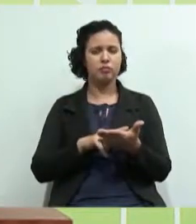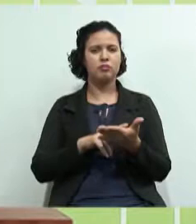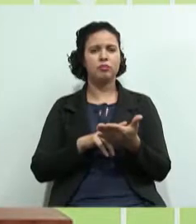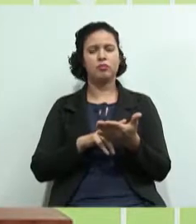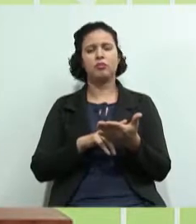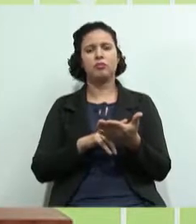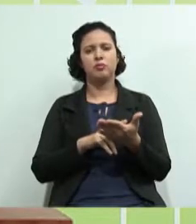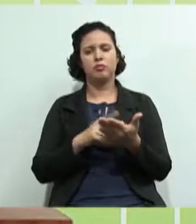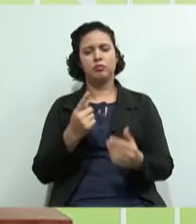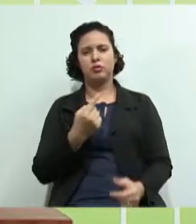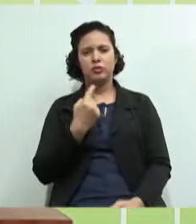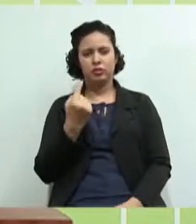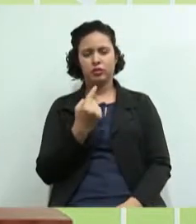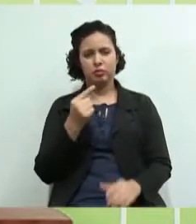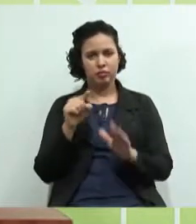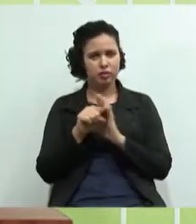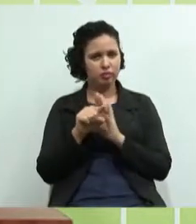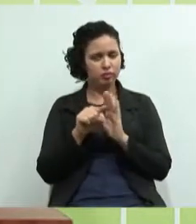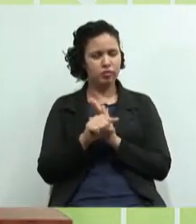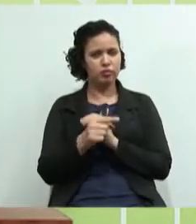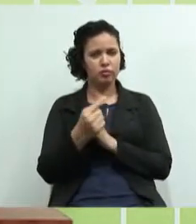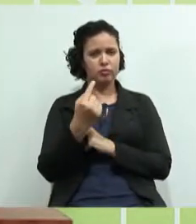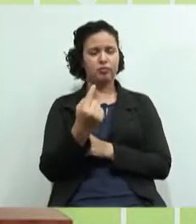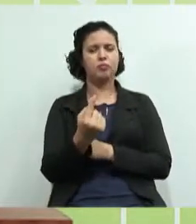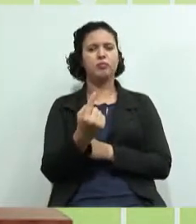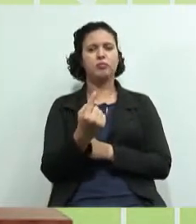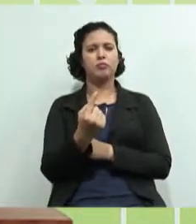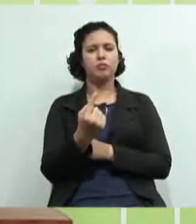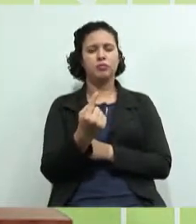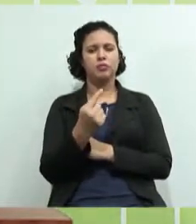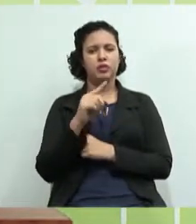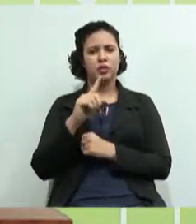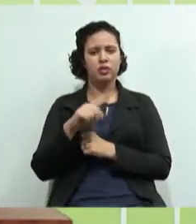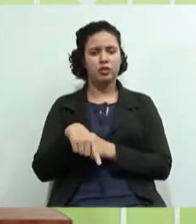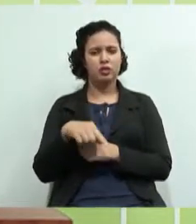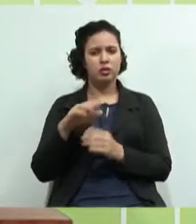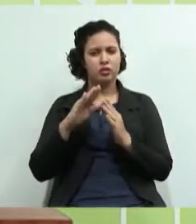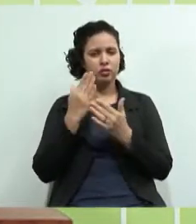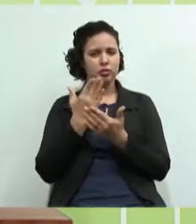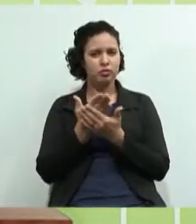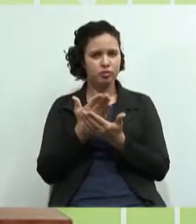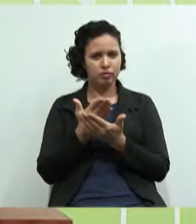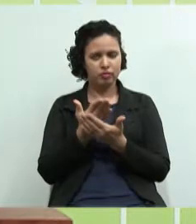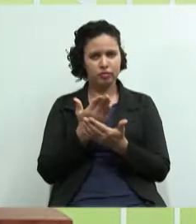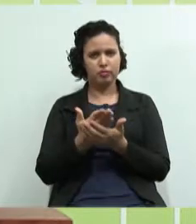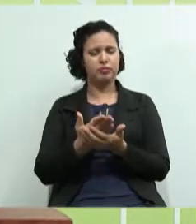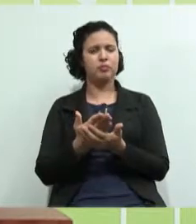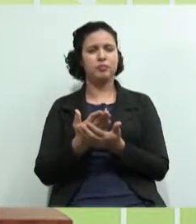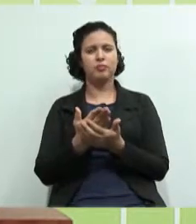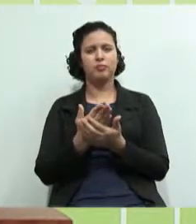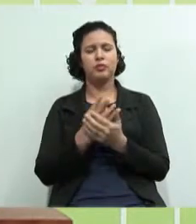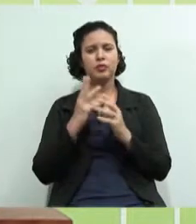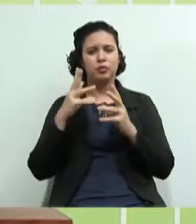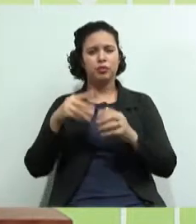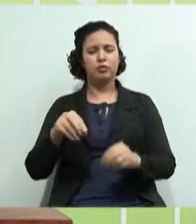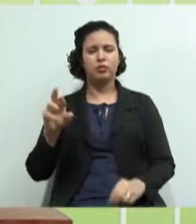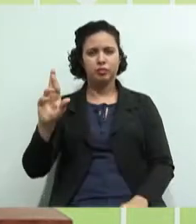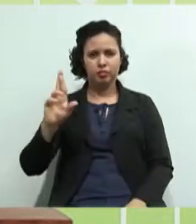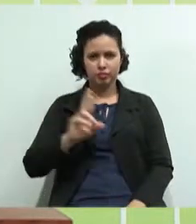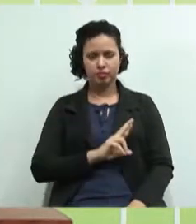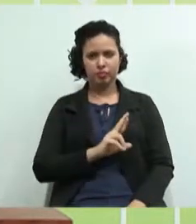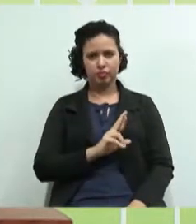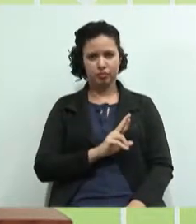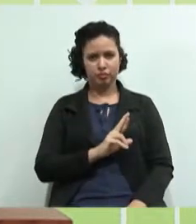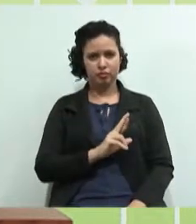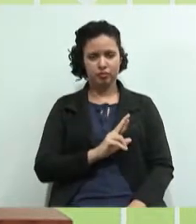resposta individual, aí questão 1, aí a escola tal, ou aluno tal, ou então a escola tal, todo mundo foi unânime nessa resposta aqui que